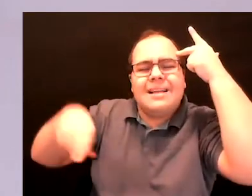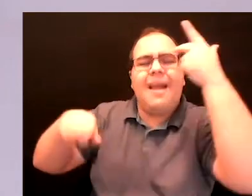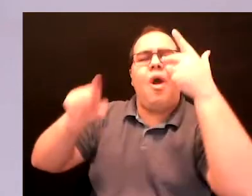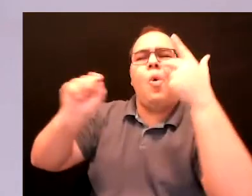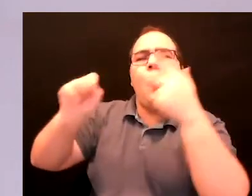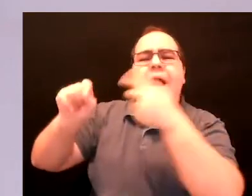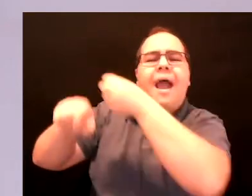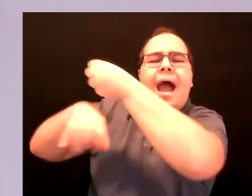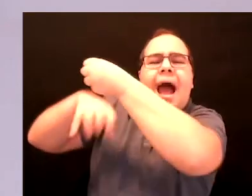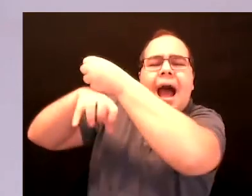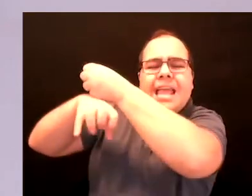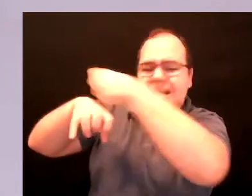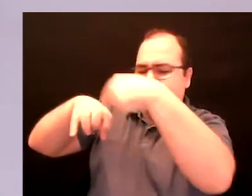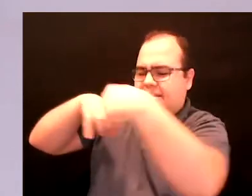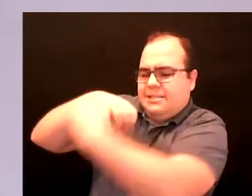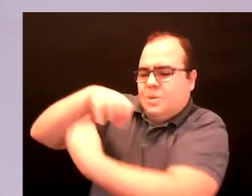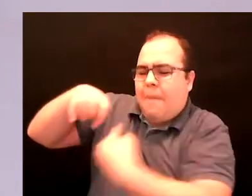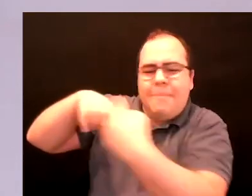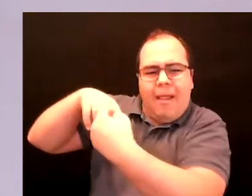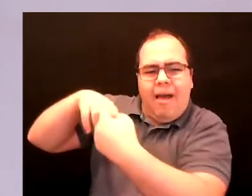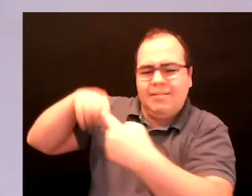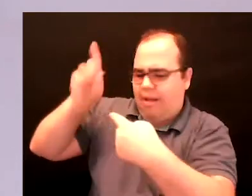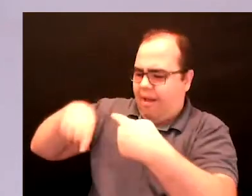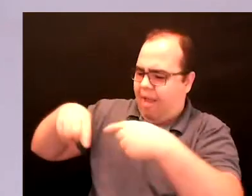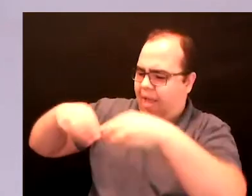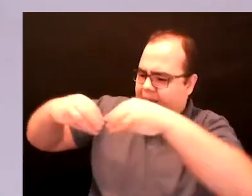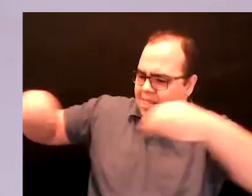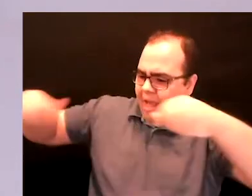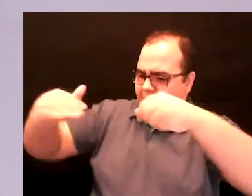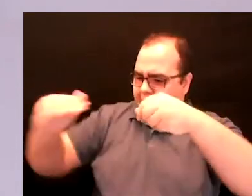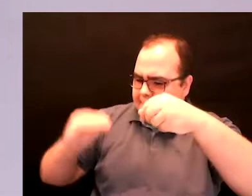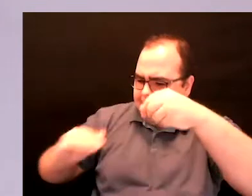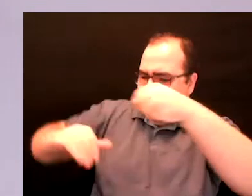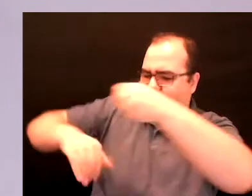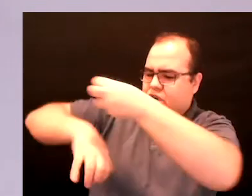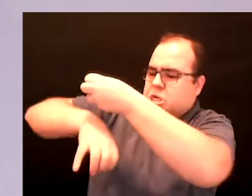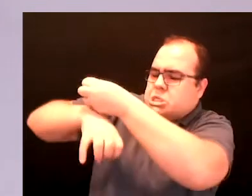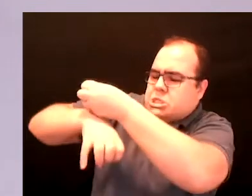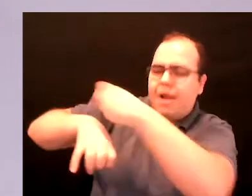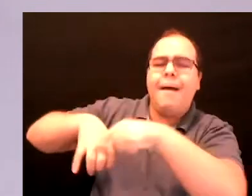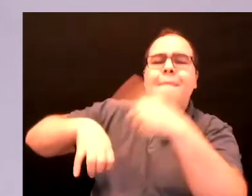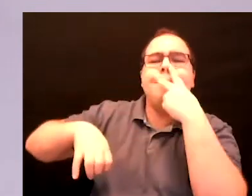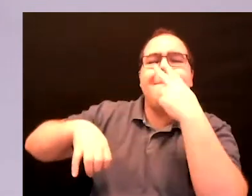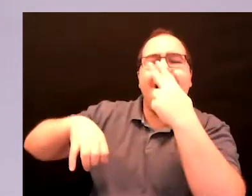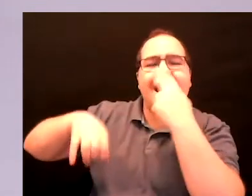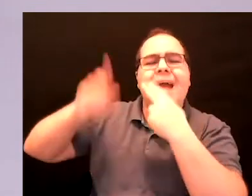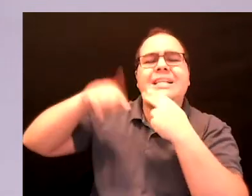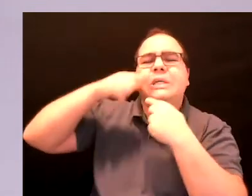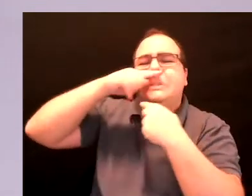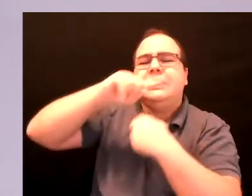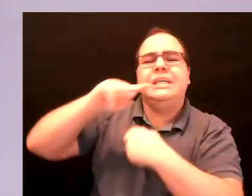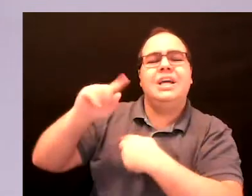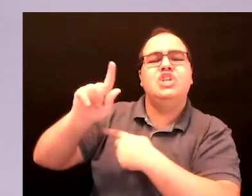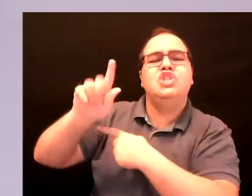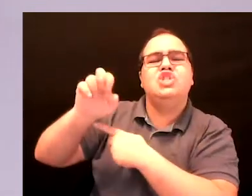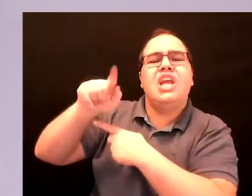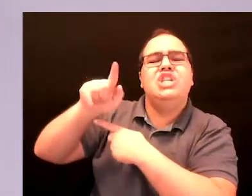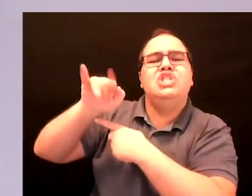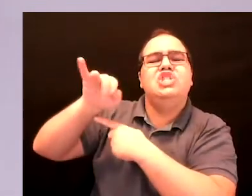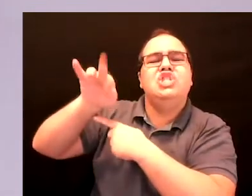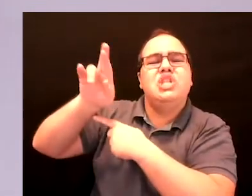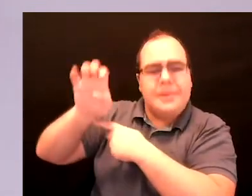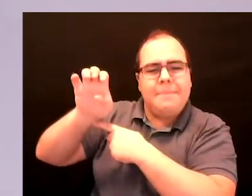raiz de uma planta, e ele cresce embaixo da terra. Então ela é bem parecida com gengibre, e depois